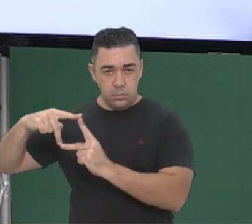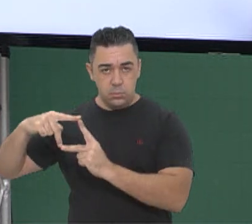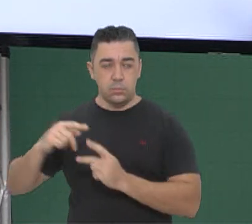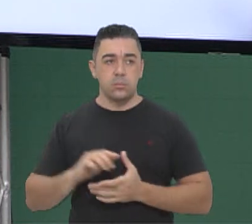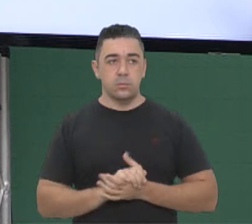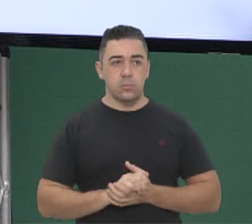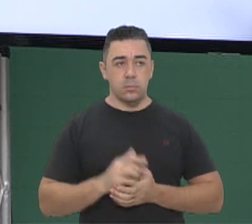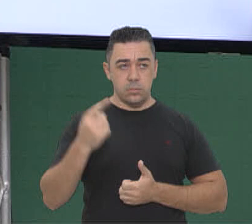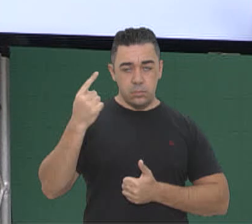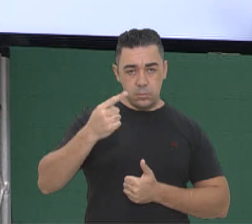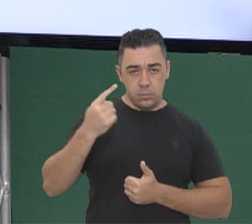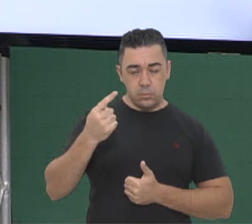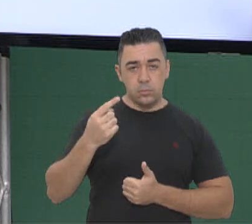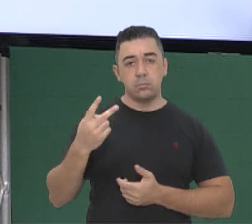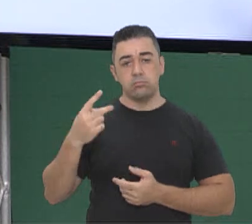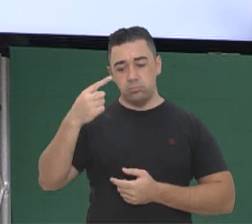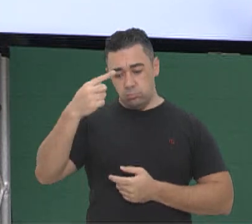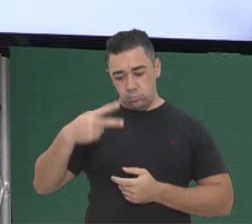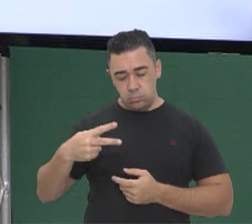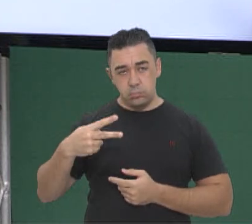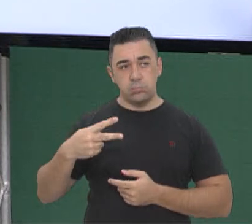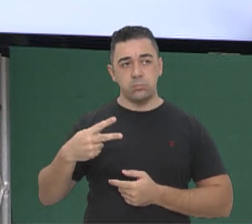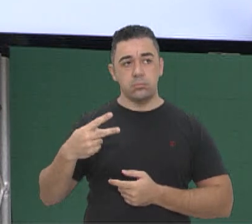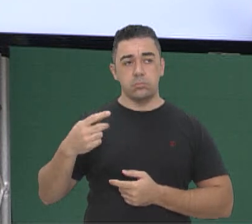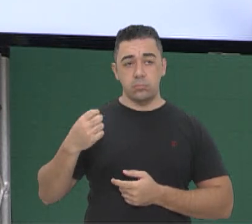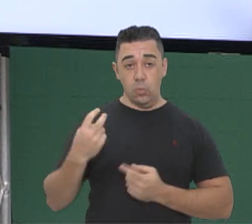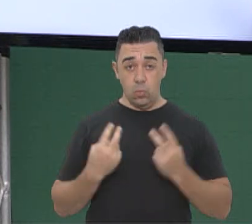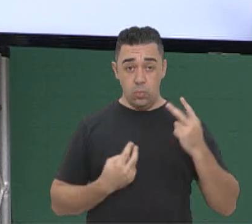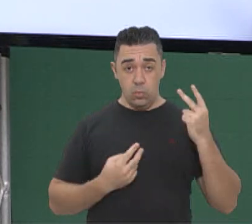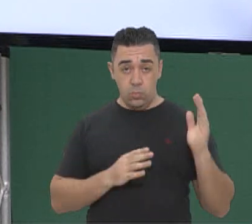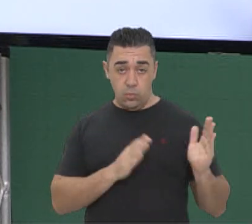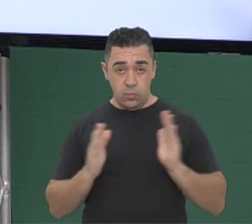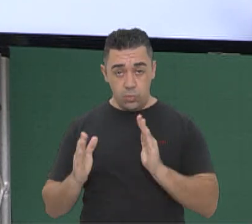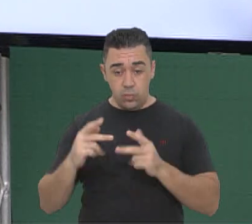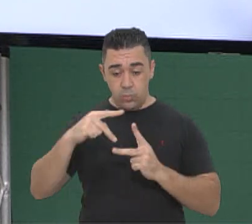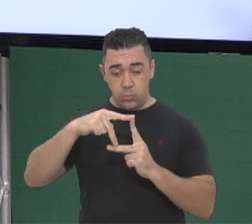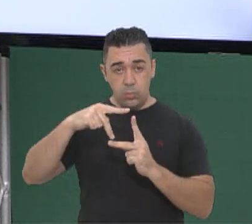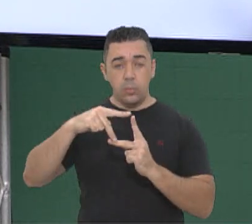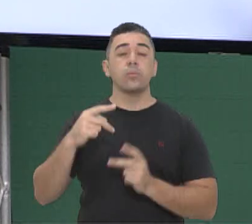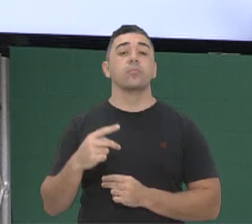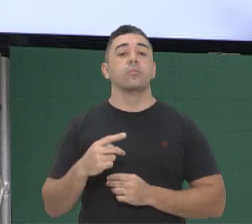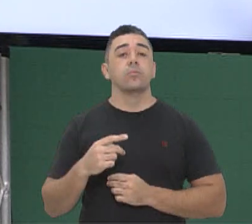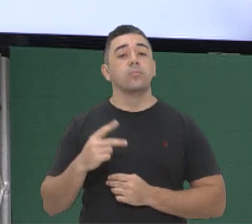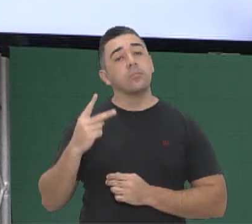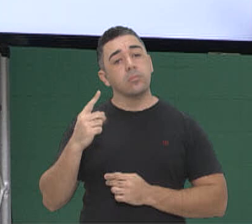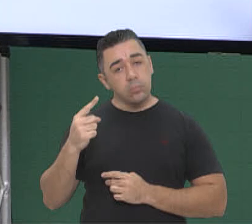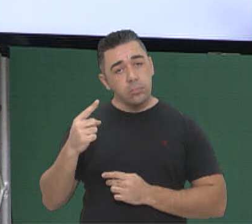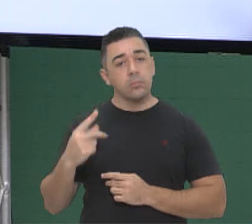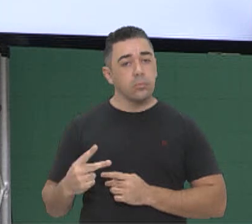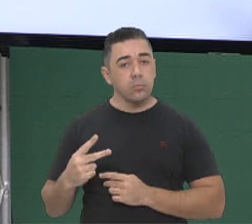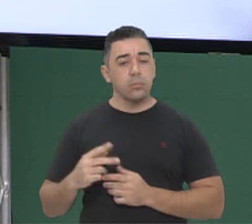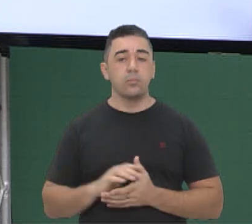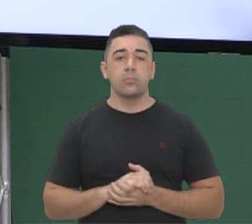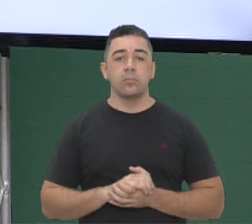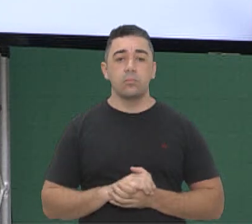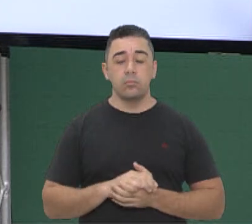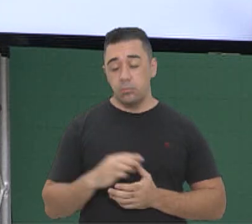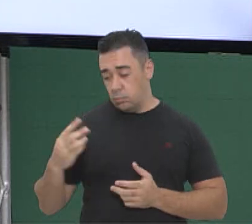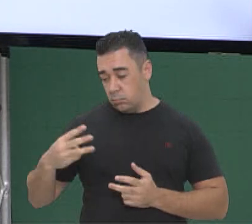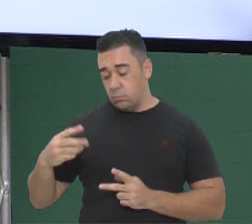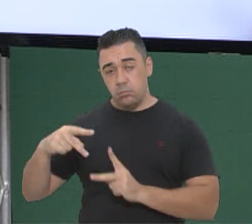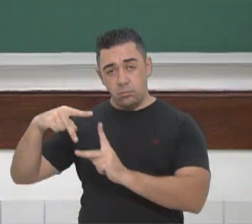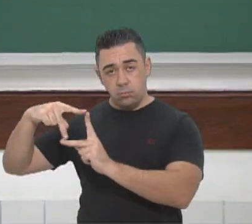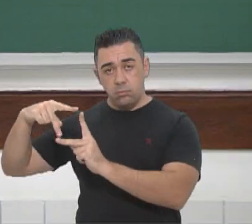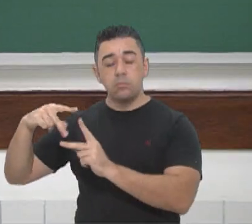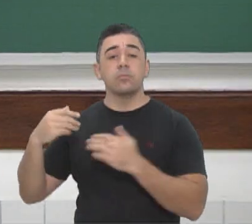vou a planificar ou vou planificar? Vinheta 2, vou tomar sol ou vou a tomar sol? Vinheta